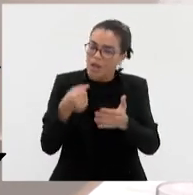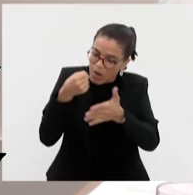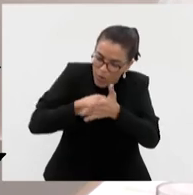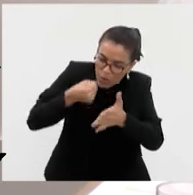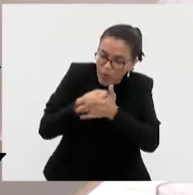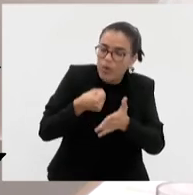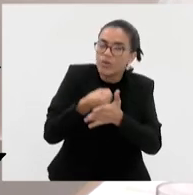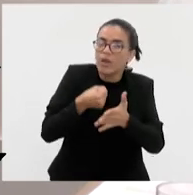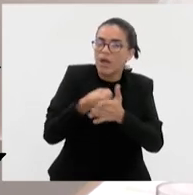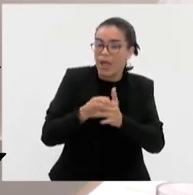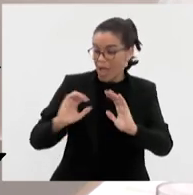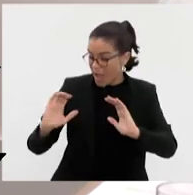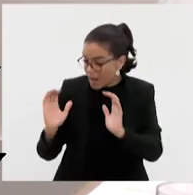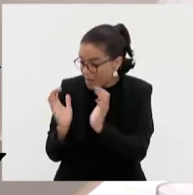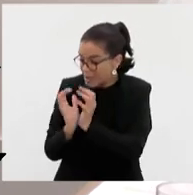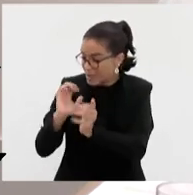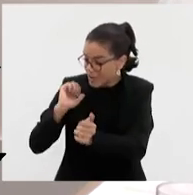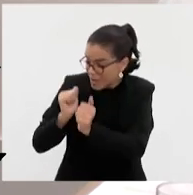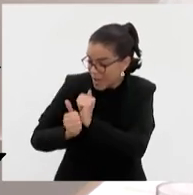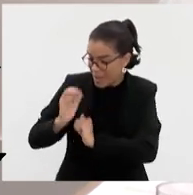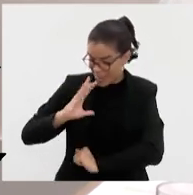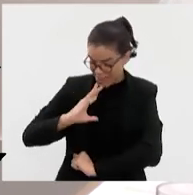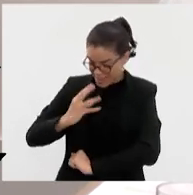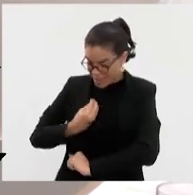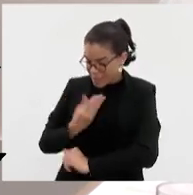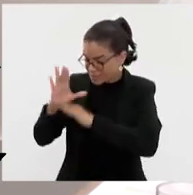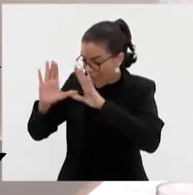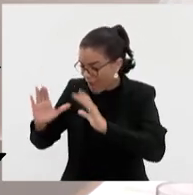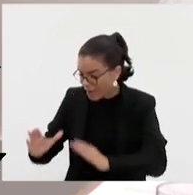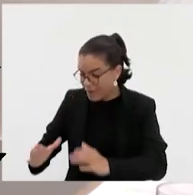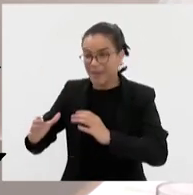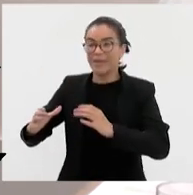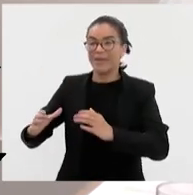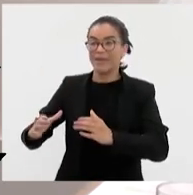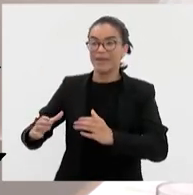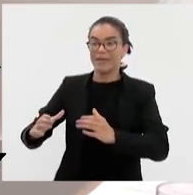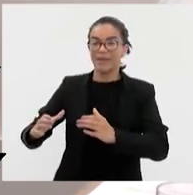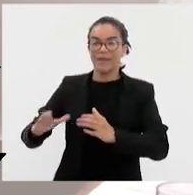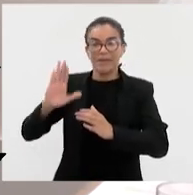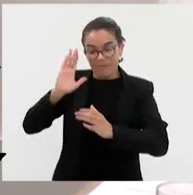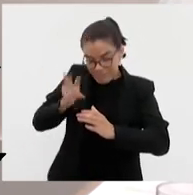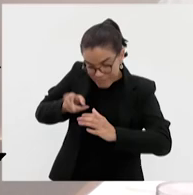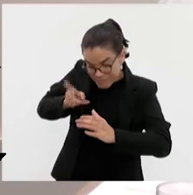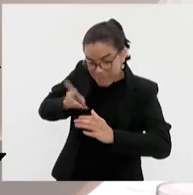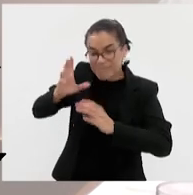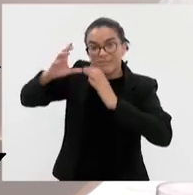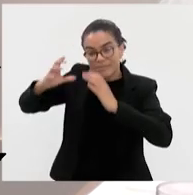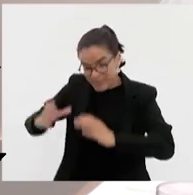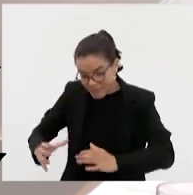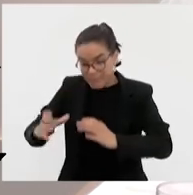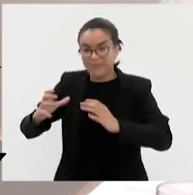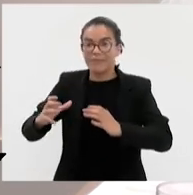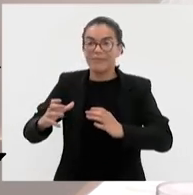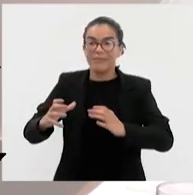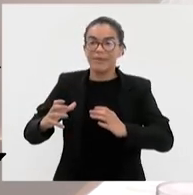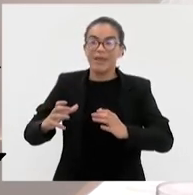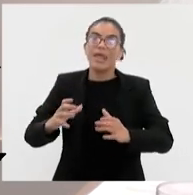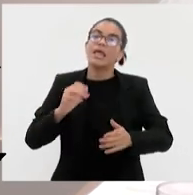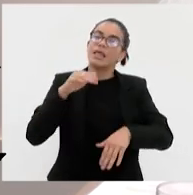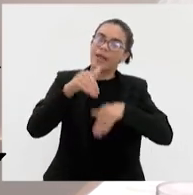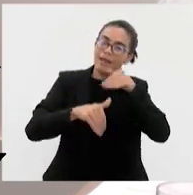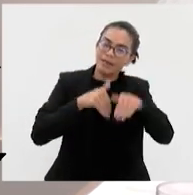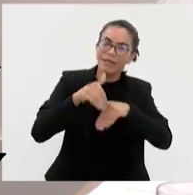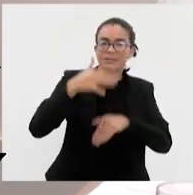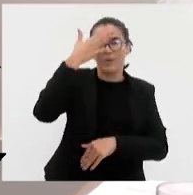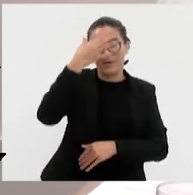isso. A categoria trans chegou e chegou para ficar. Está aqui a categoria trans para eles, para elas, para todos. E a natação entendeu